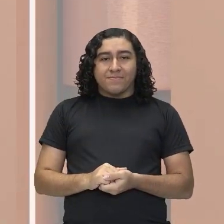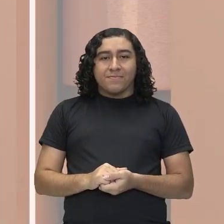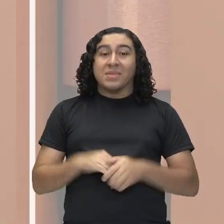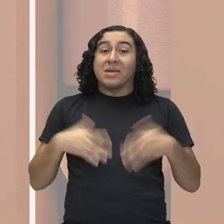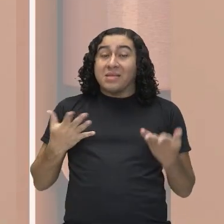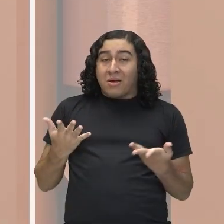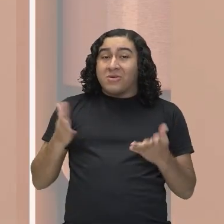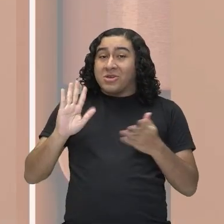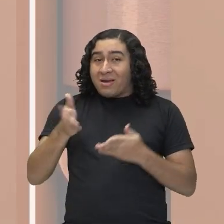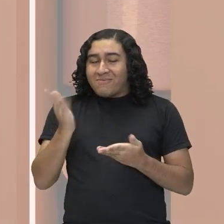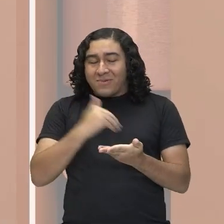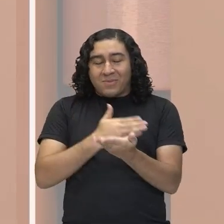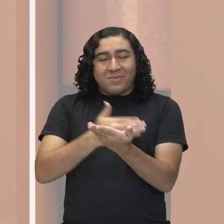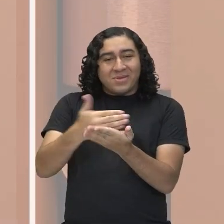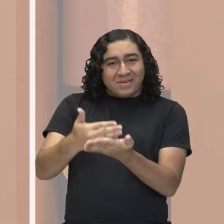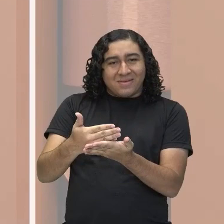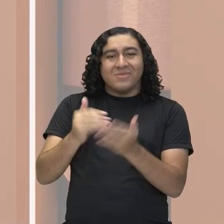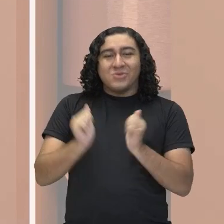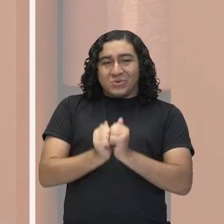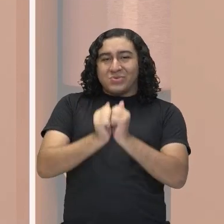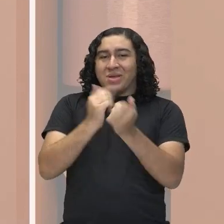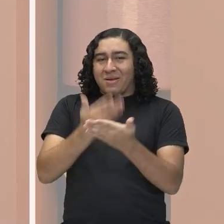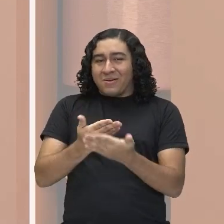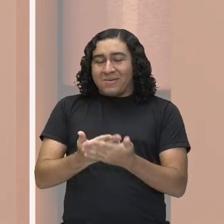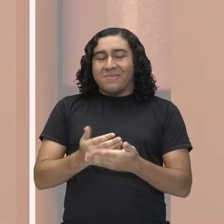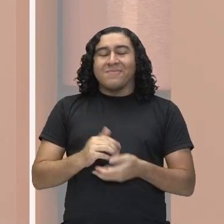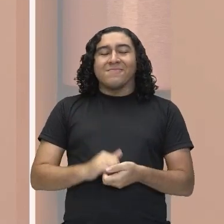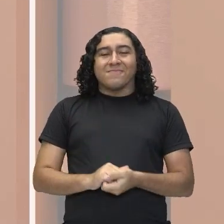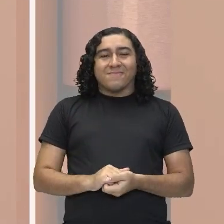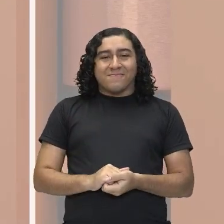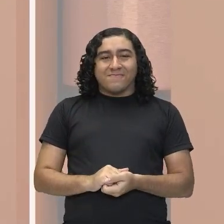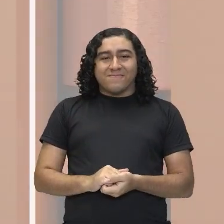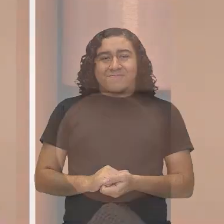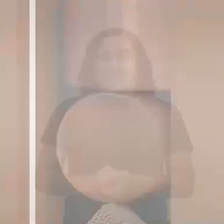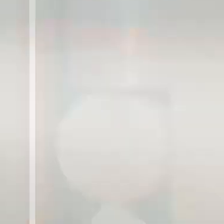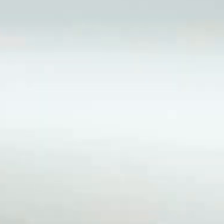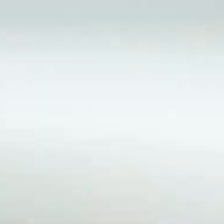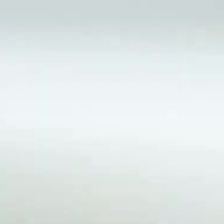estão preparados? Venham comigo e vamos à nossa aula.